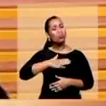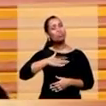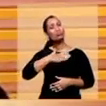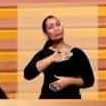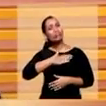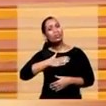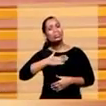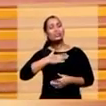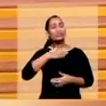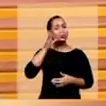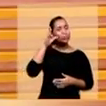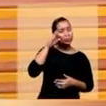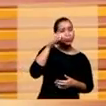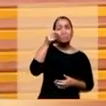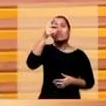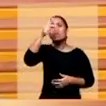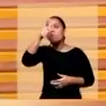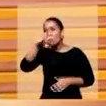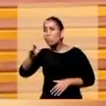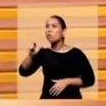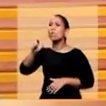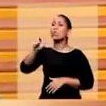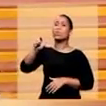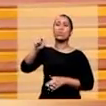a me interessar por um